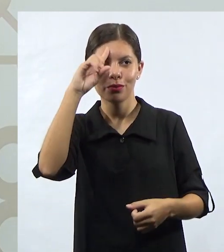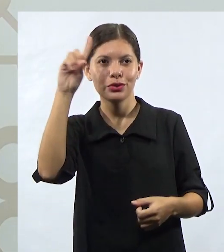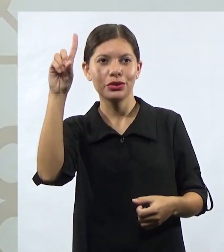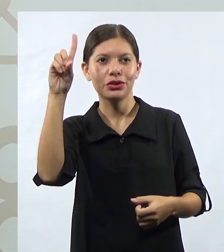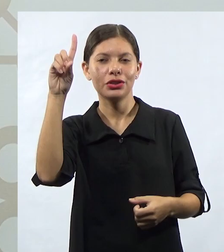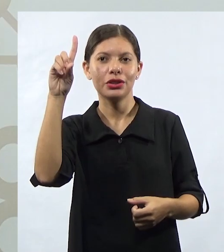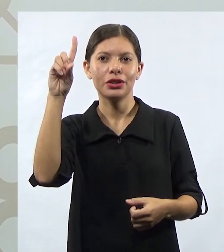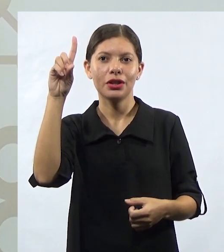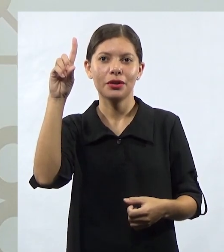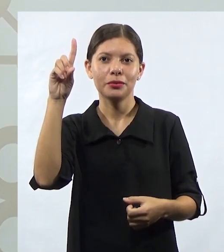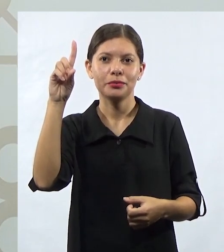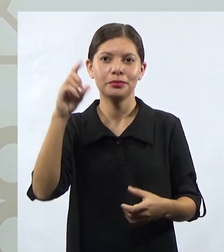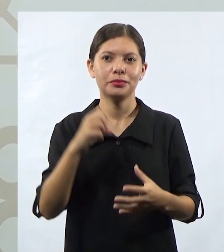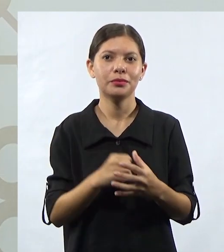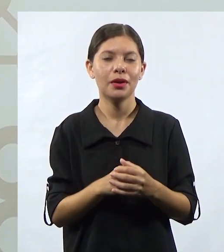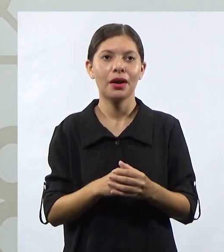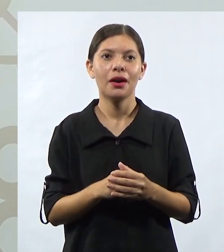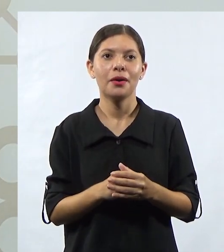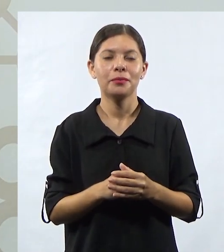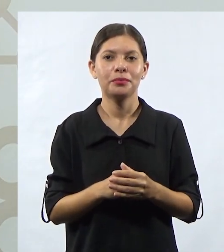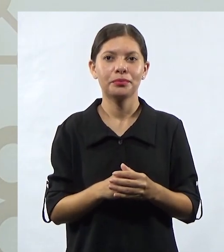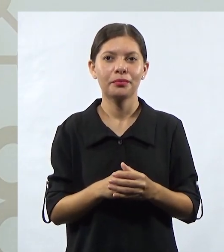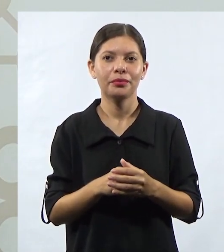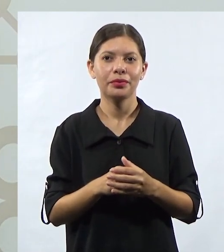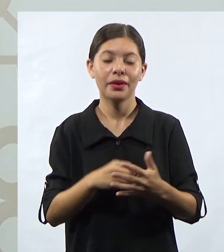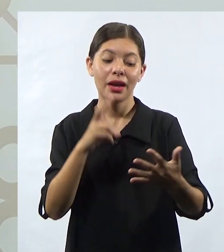faz um alerta mental, né? Opa,